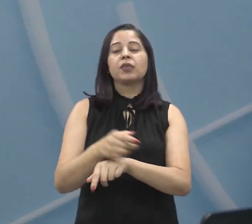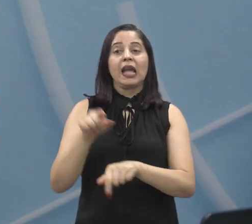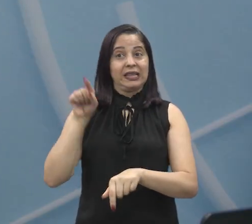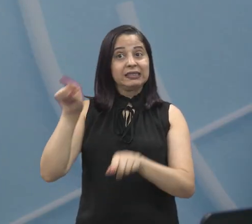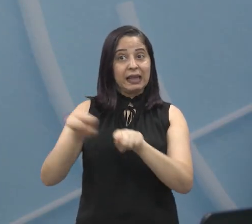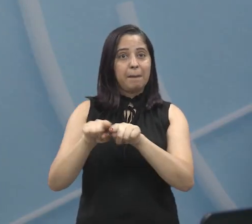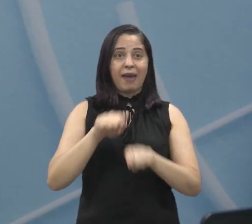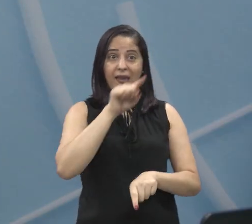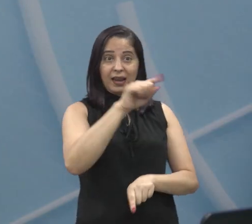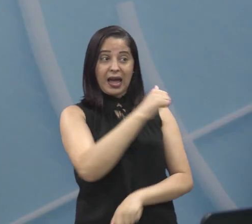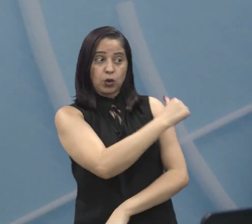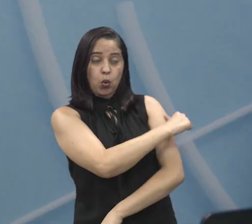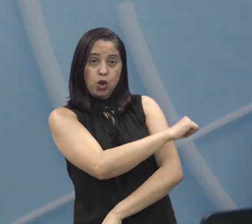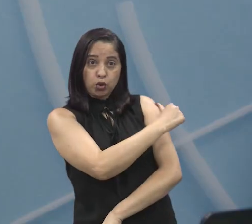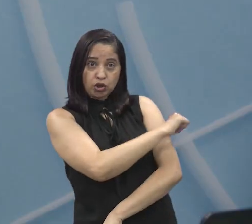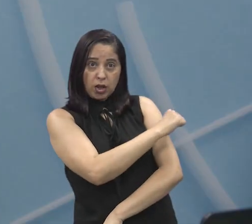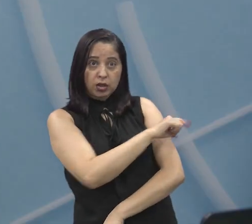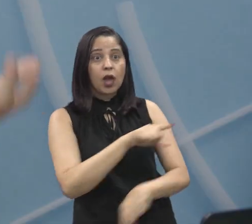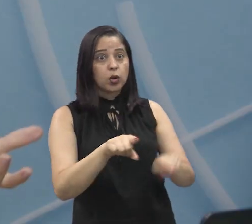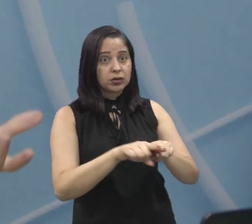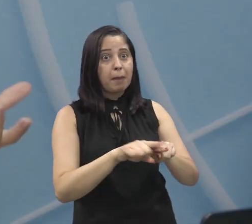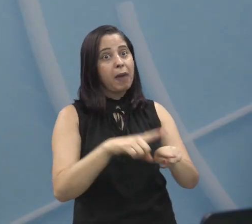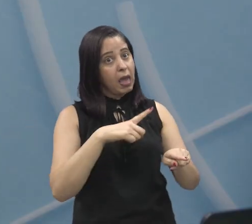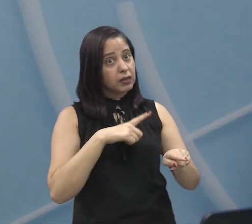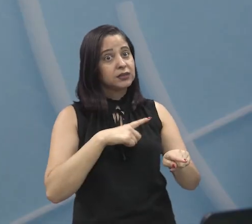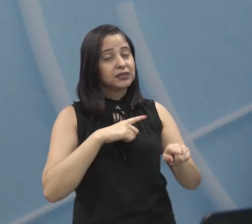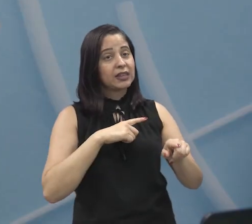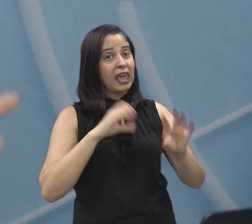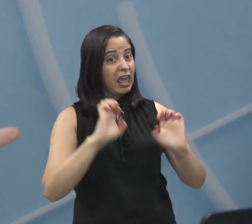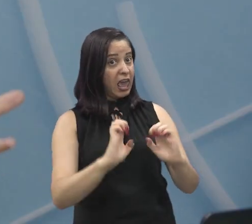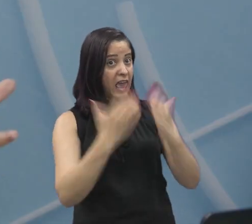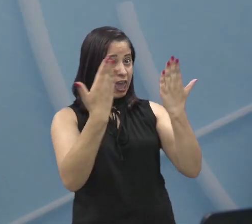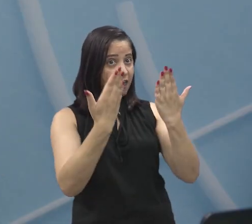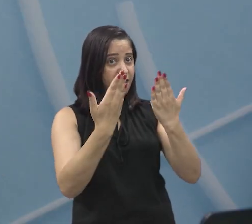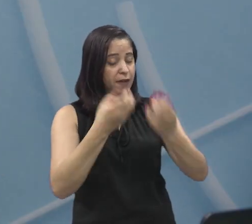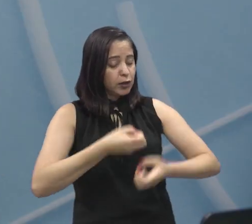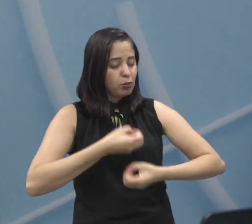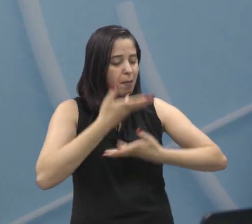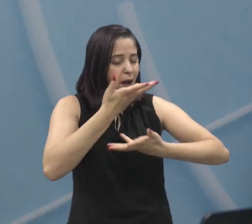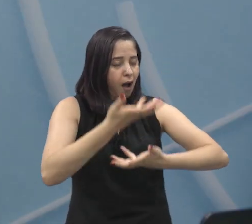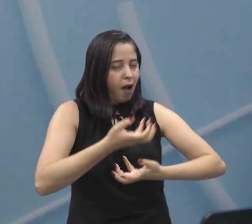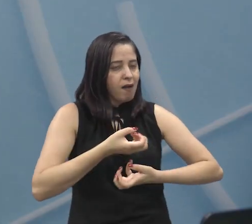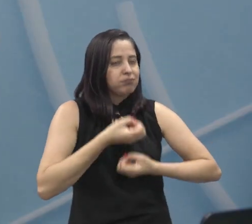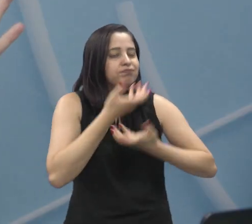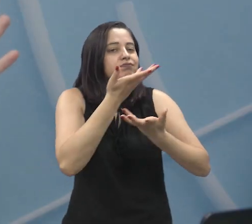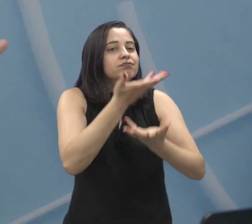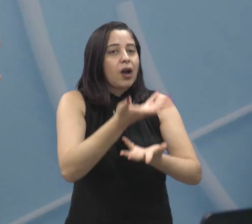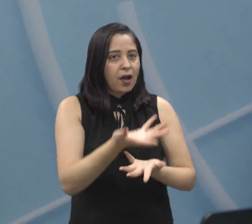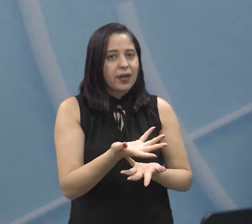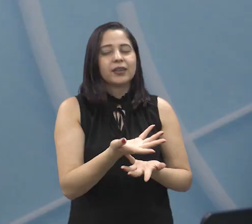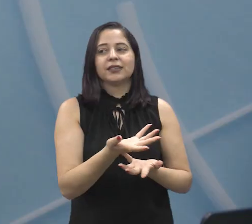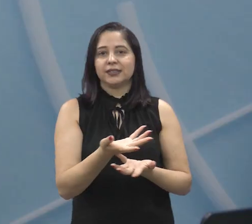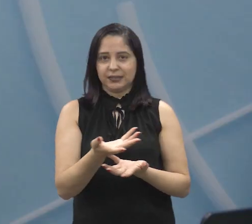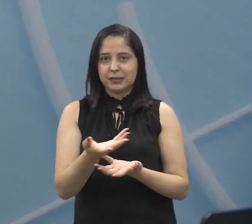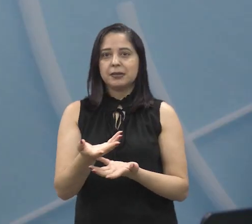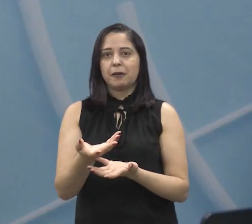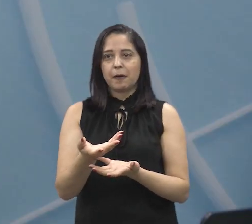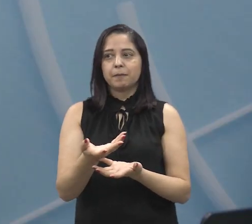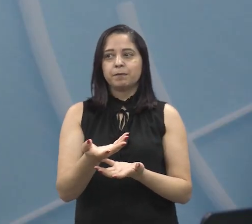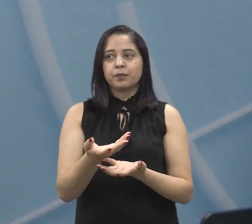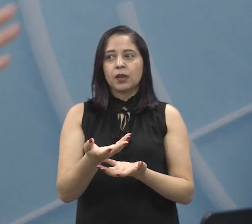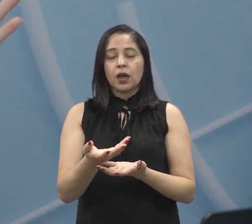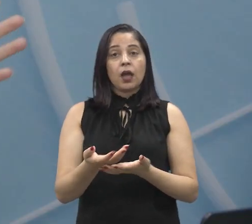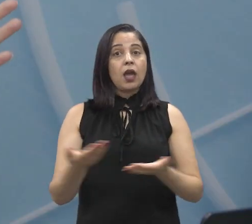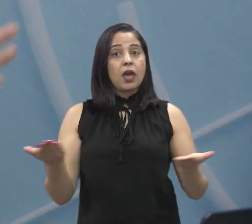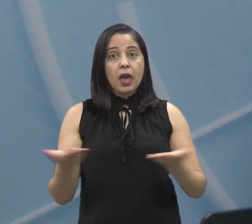de Janeiro também, mas eu estou falando porque são exemplos, né, de festivais que realmente, né, saíram dos municípios